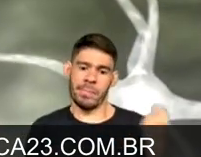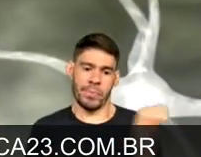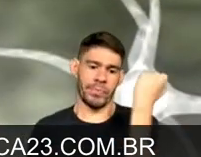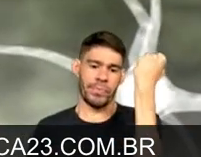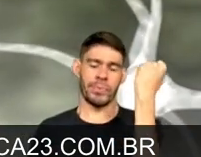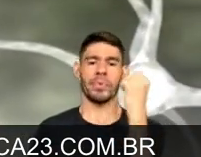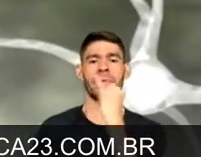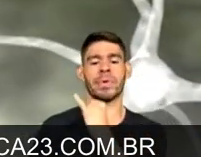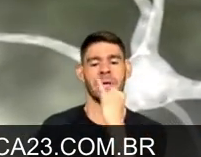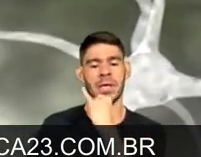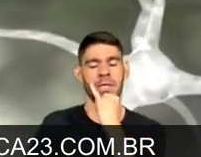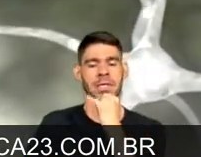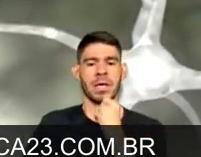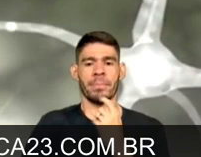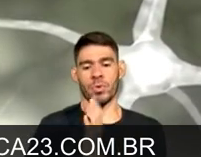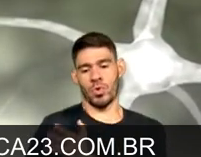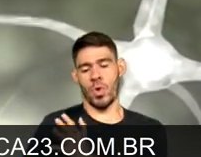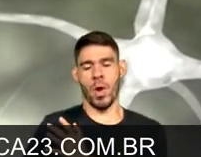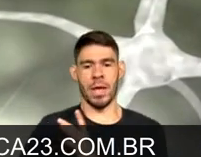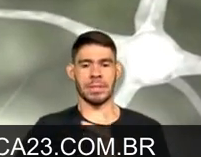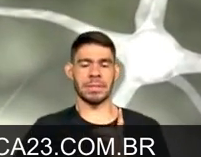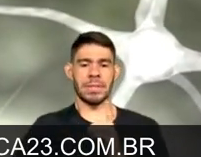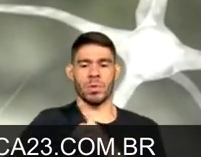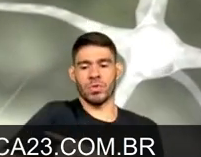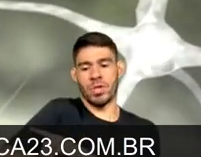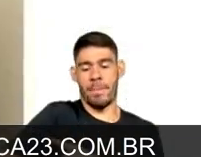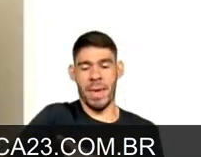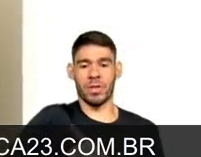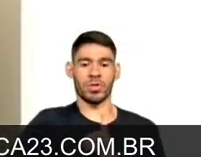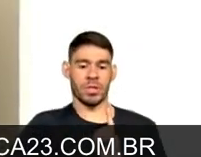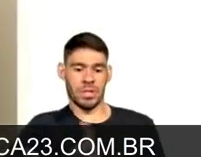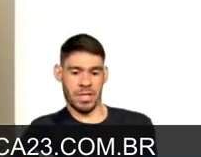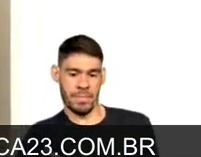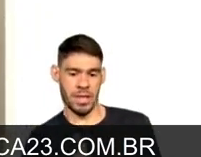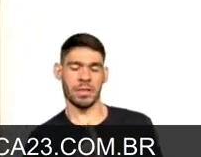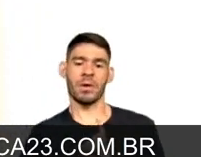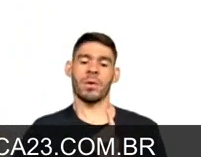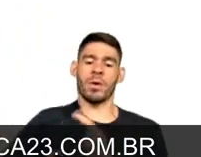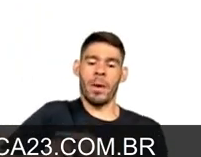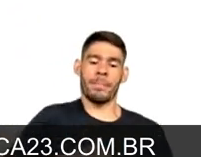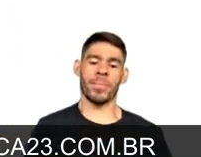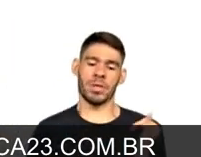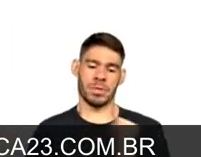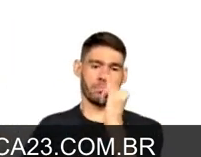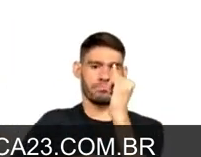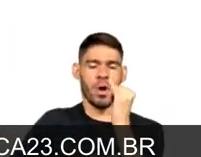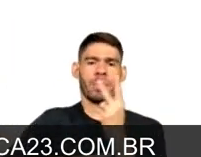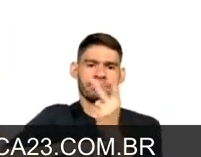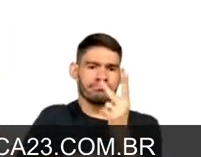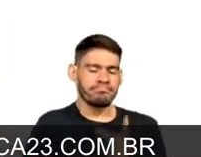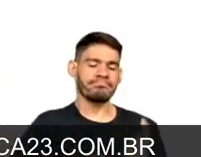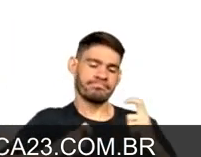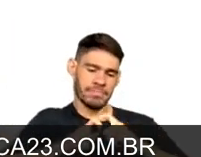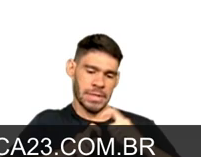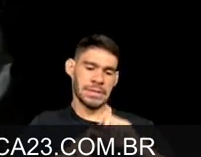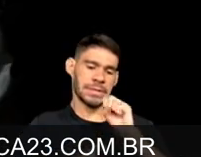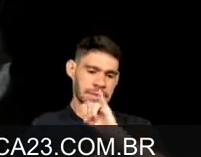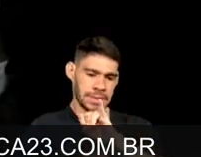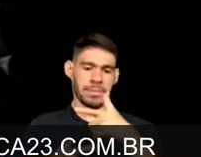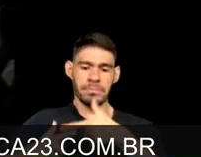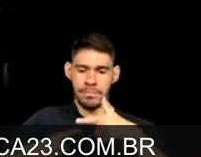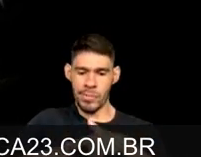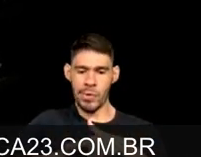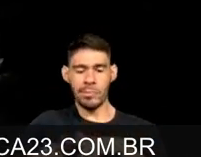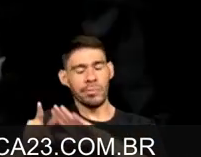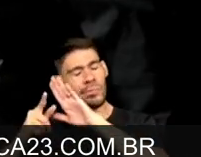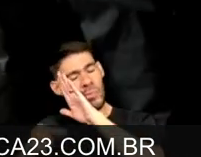como doenças cardiovasculares, diabetes e depressão. Por isso, é importante a pessoa buscar ajuda se estiver enfrentando